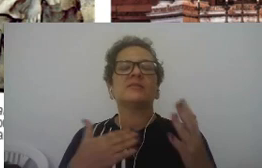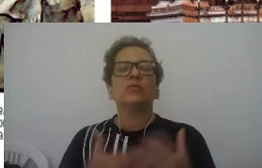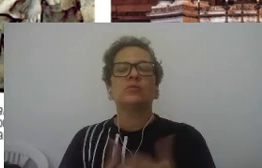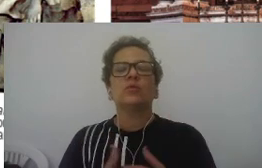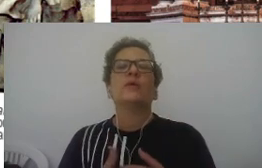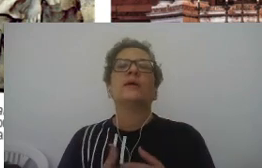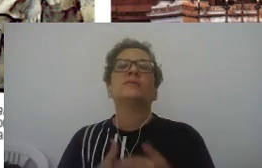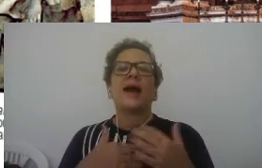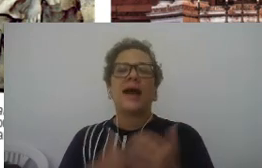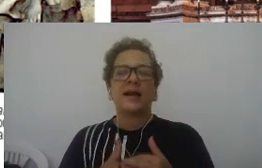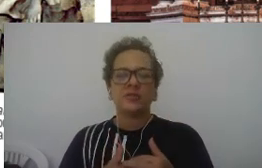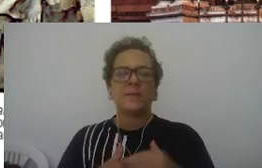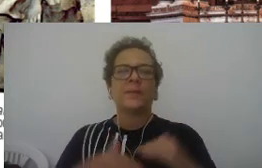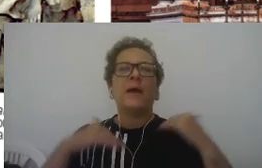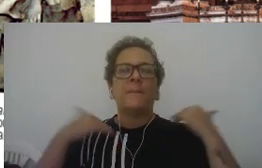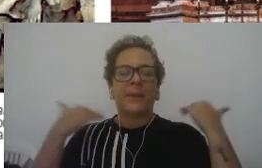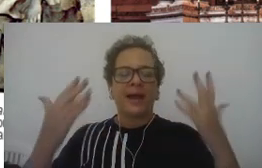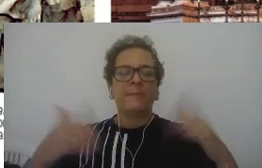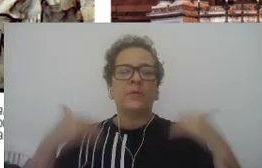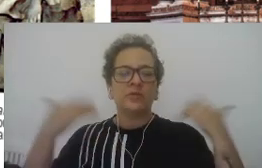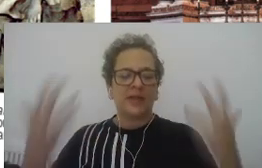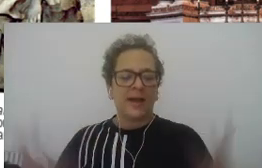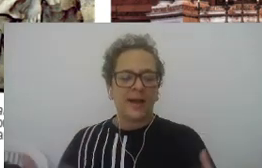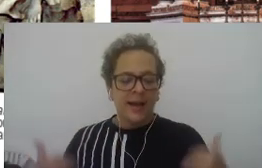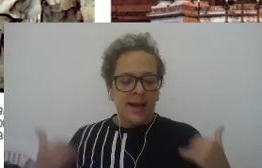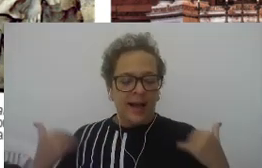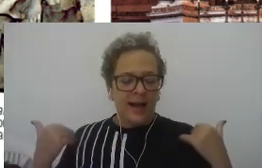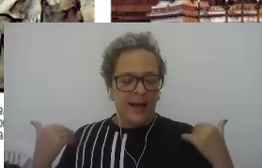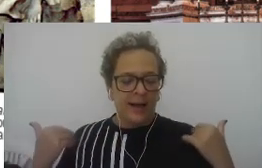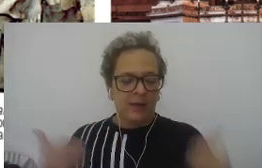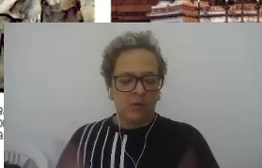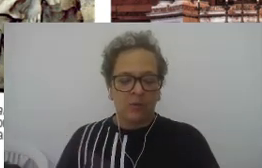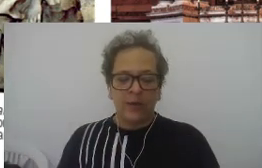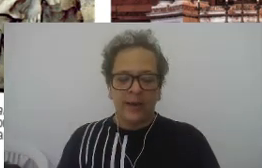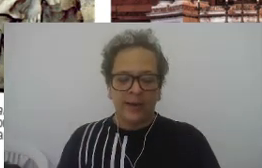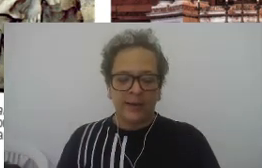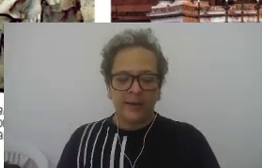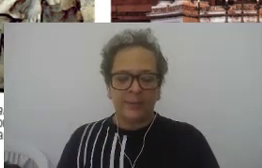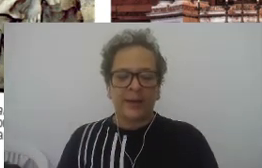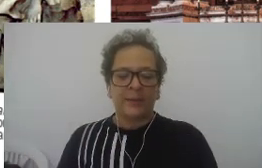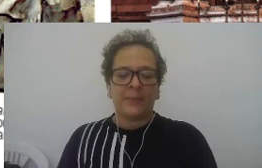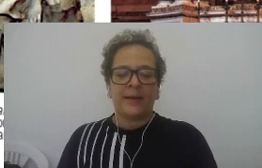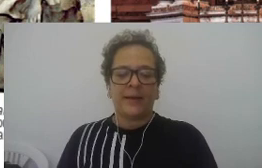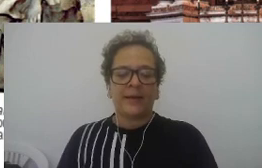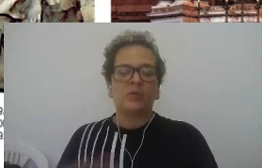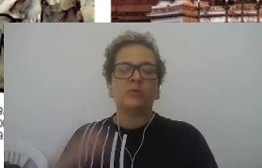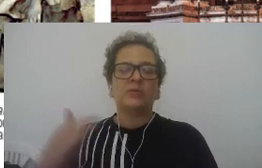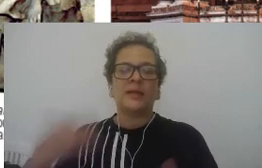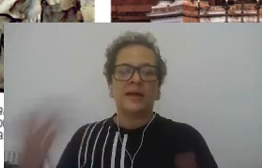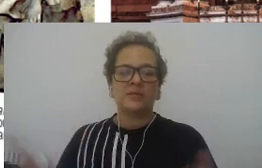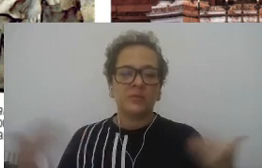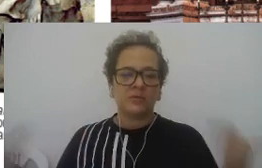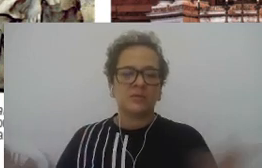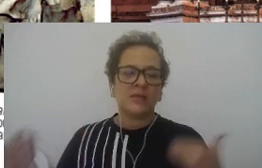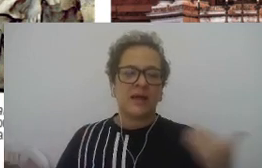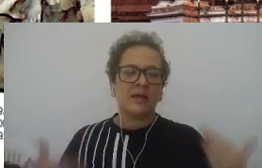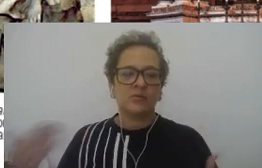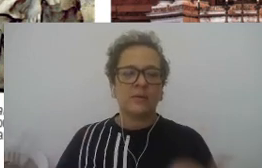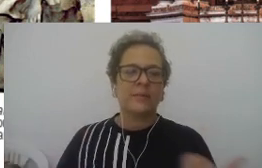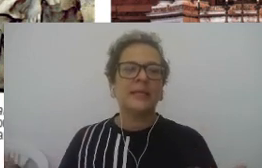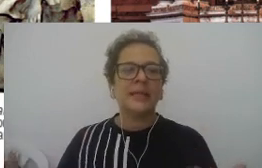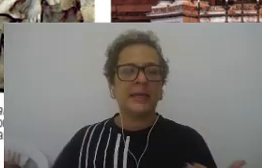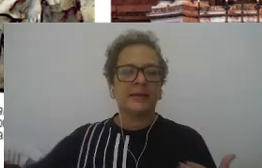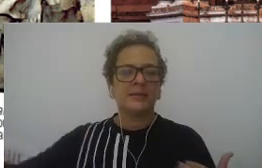utilizava as esculturas da arte para mostrar a como era para doutrinar as pessoas